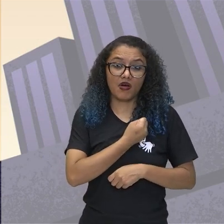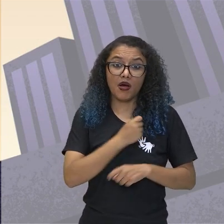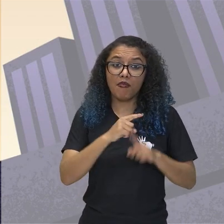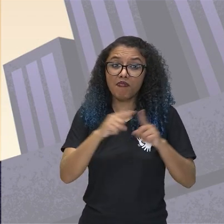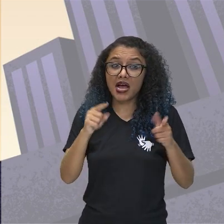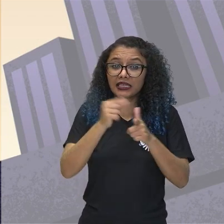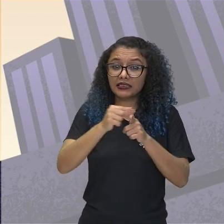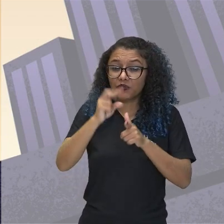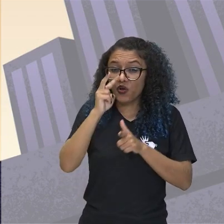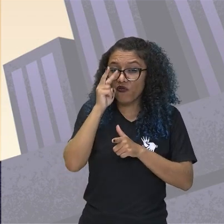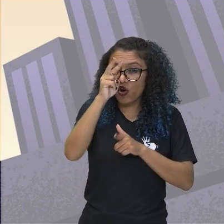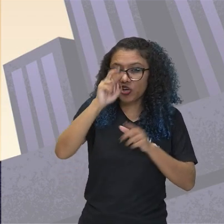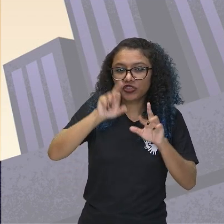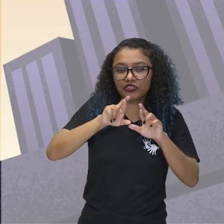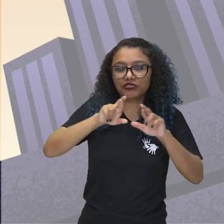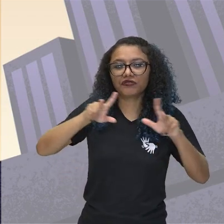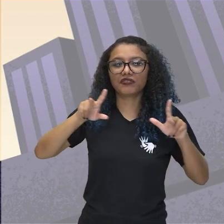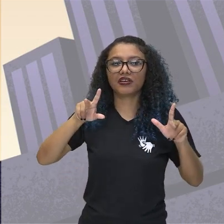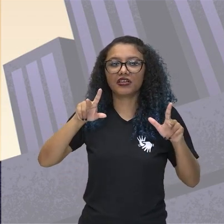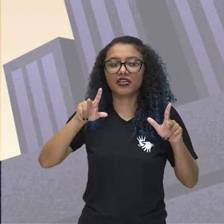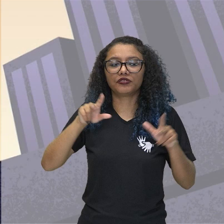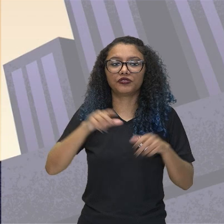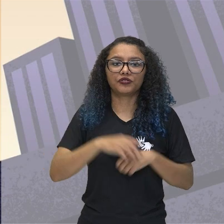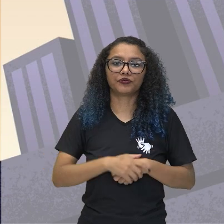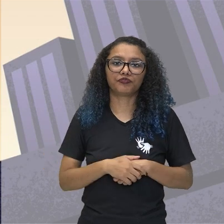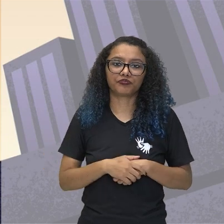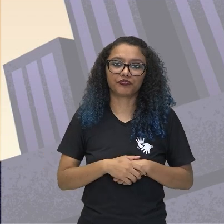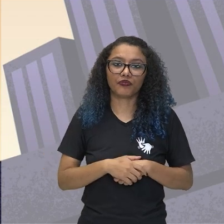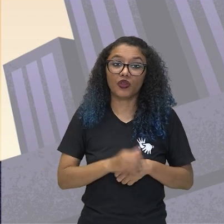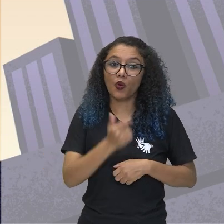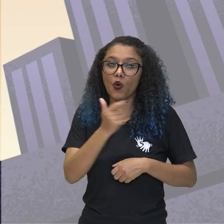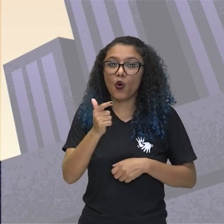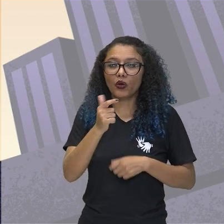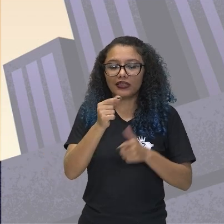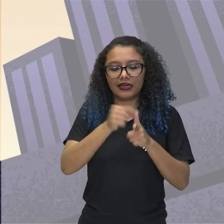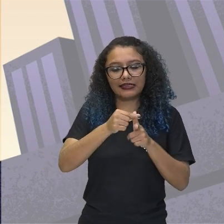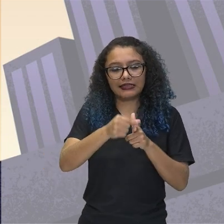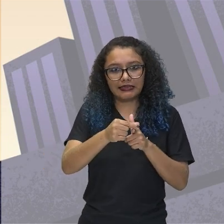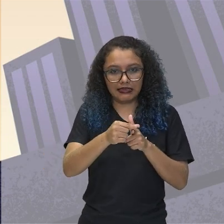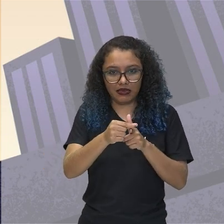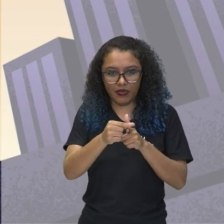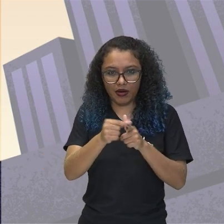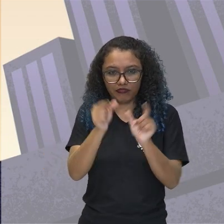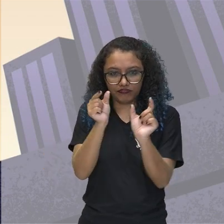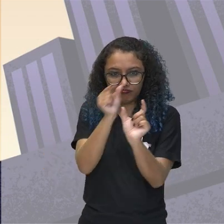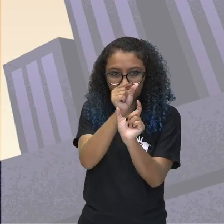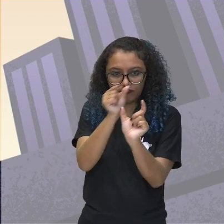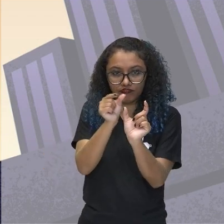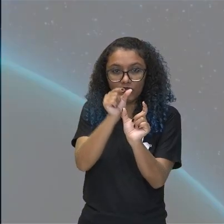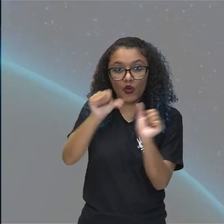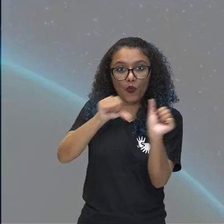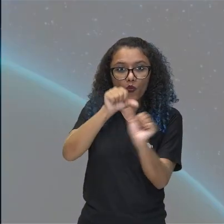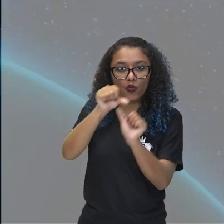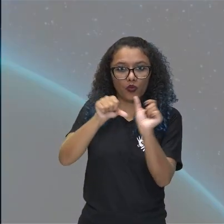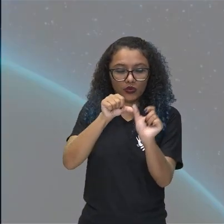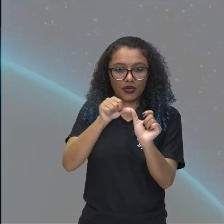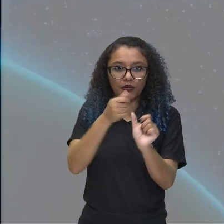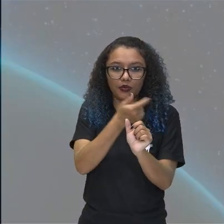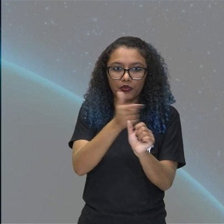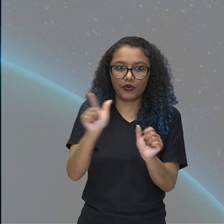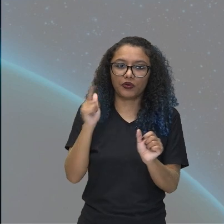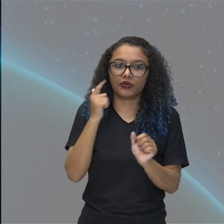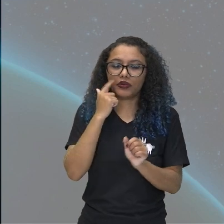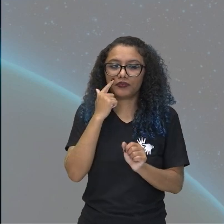é diferente. Ela está localizada em uma posição diferente. E aí nós temos